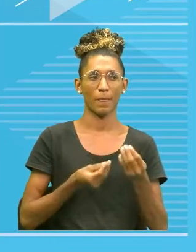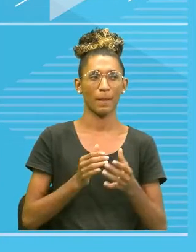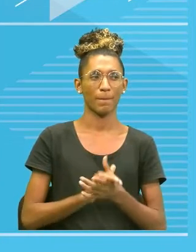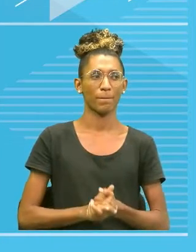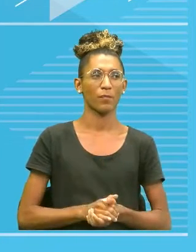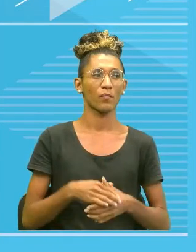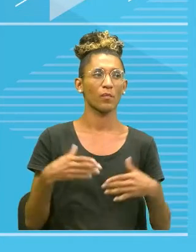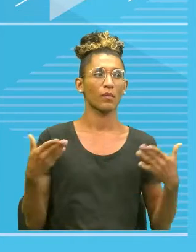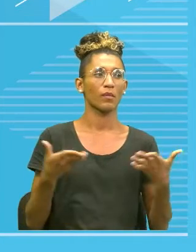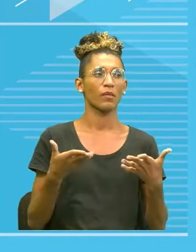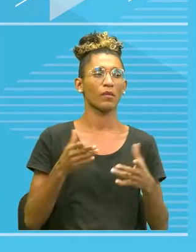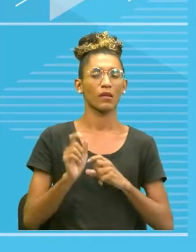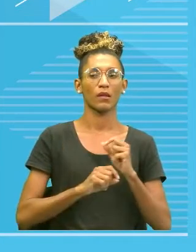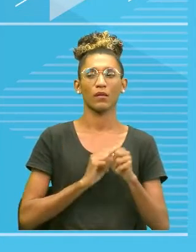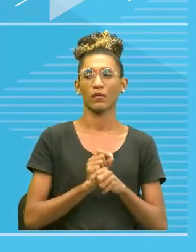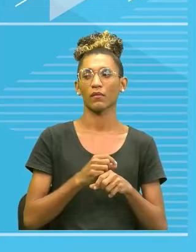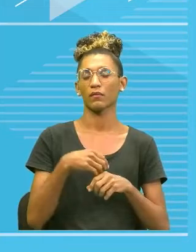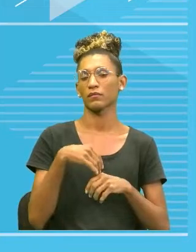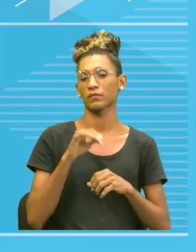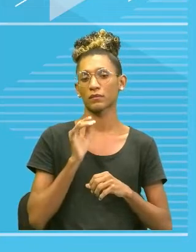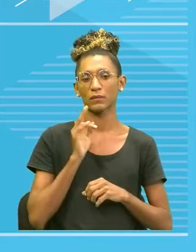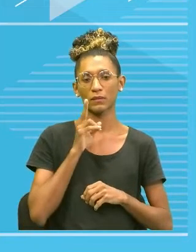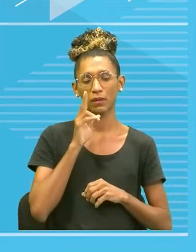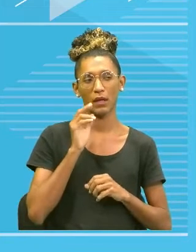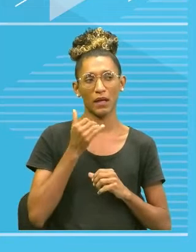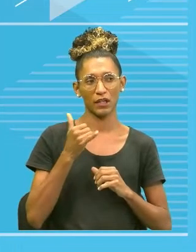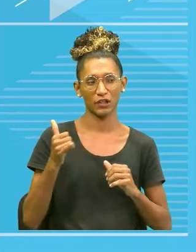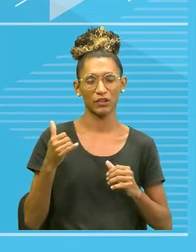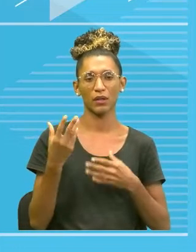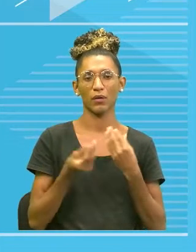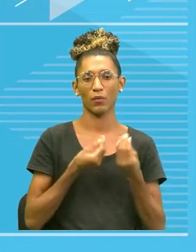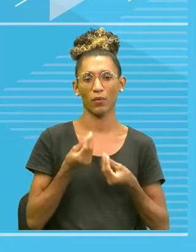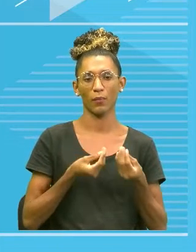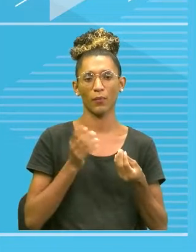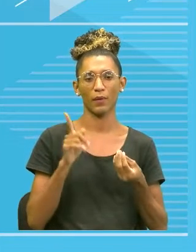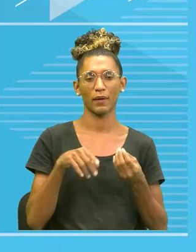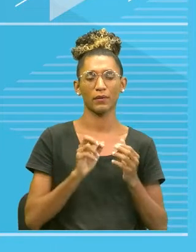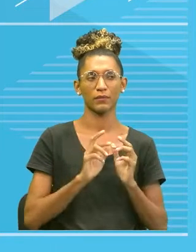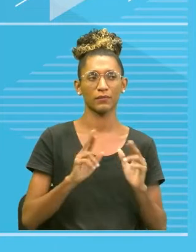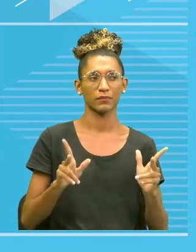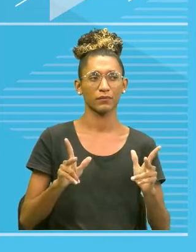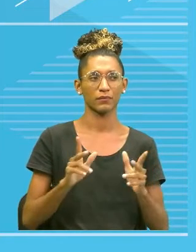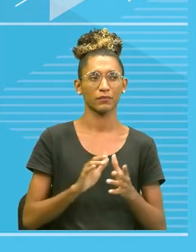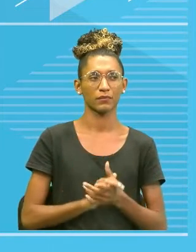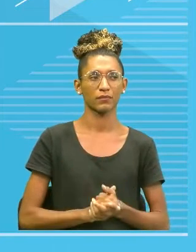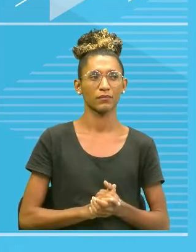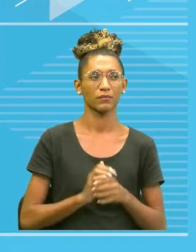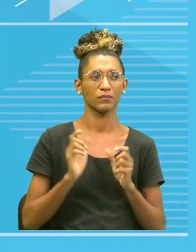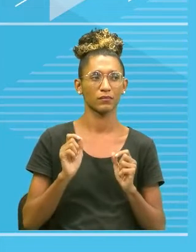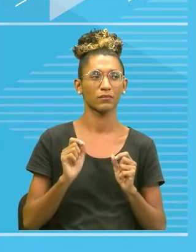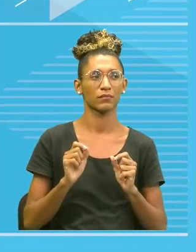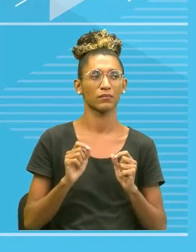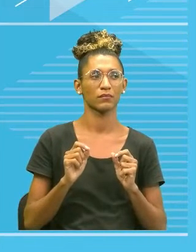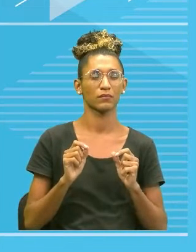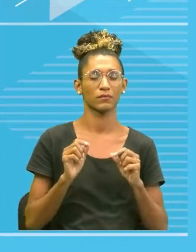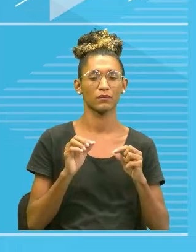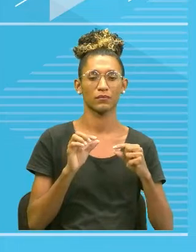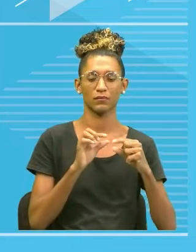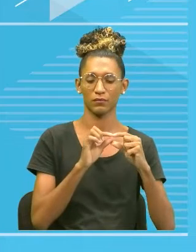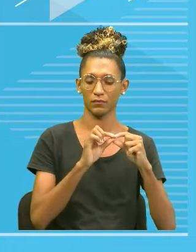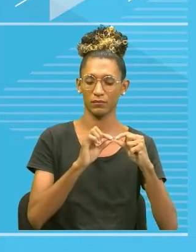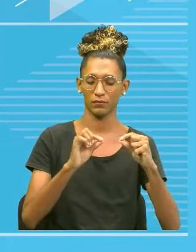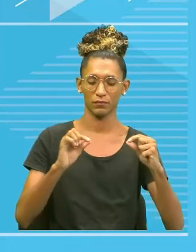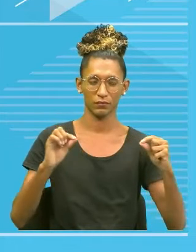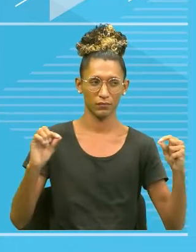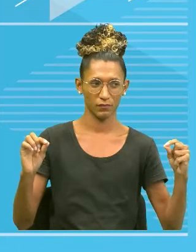agora aqui, esse trabalho é essa diferença aqui, ó. É a distância entre a linha